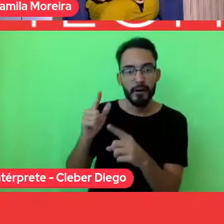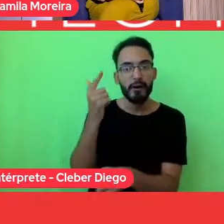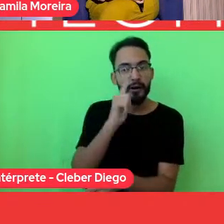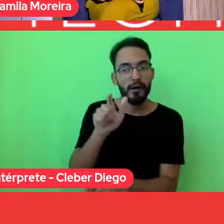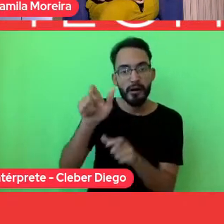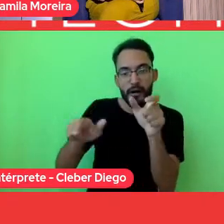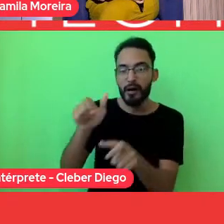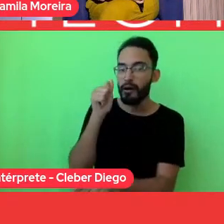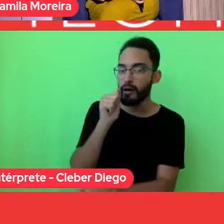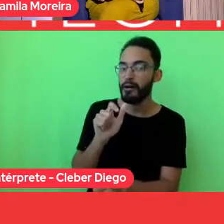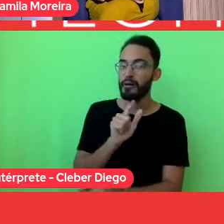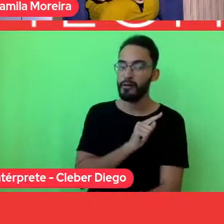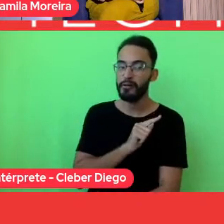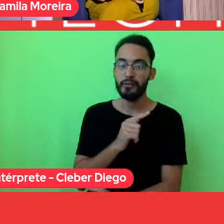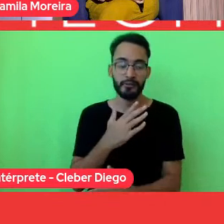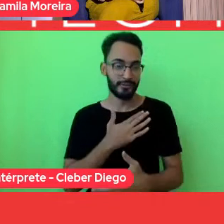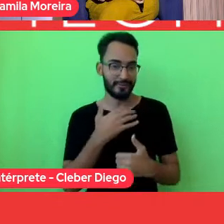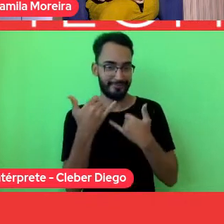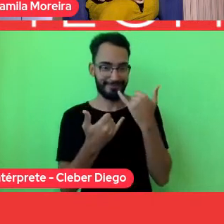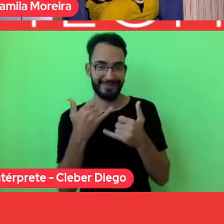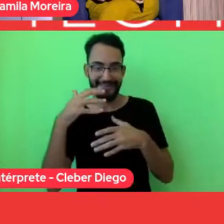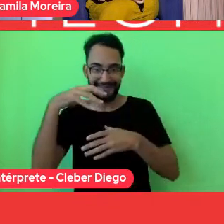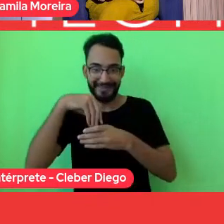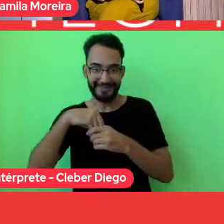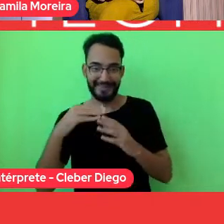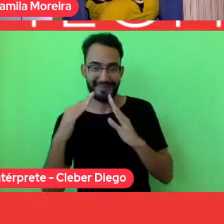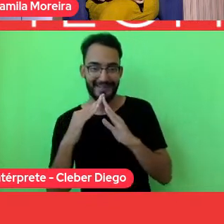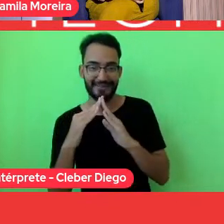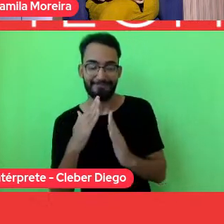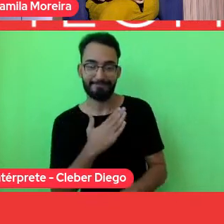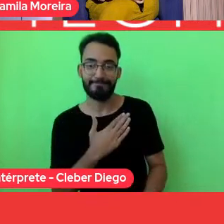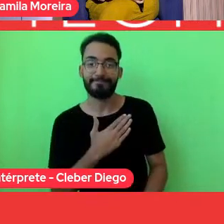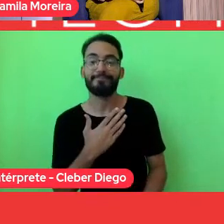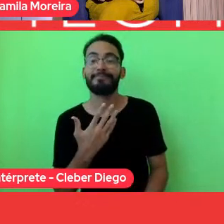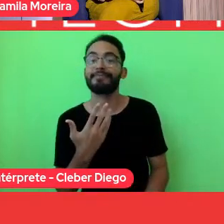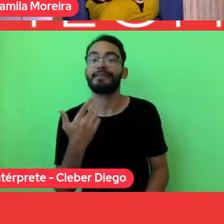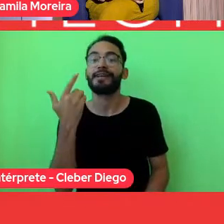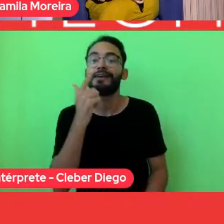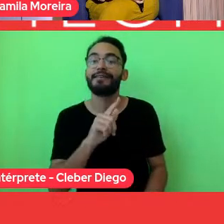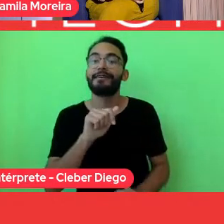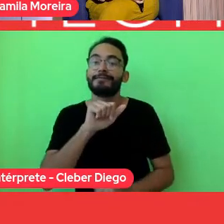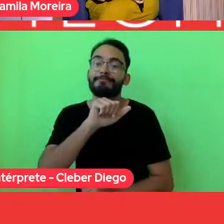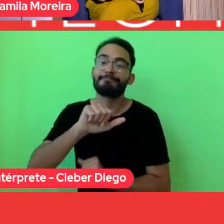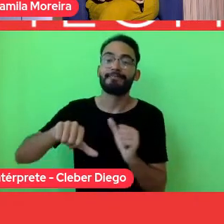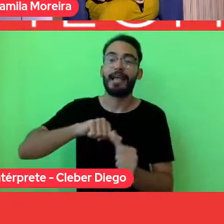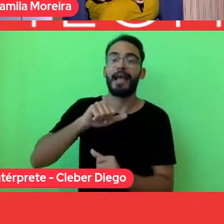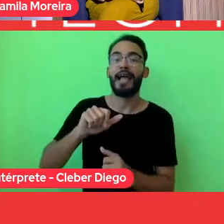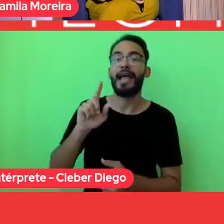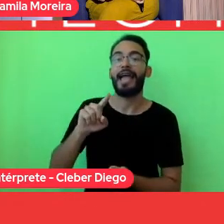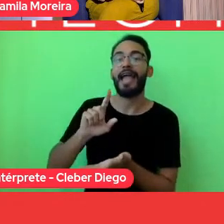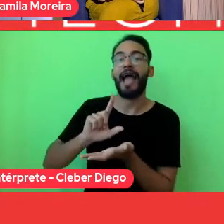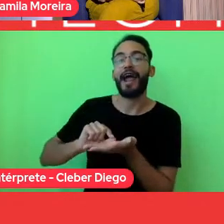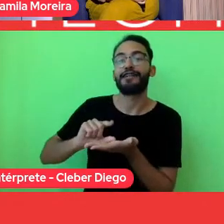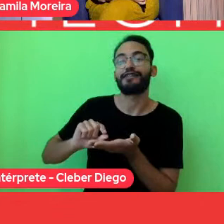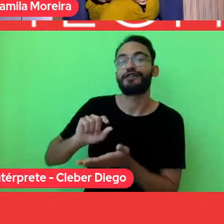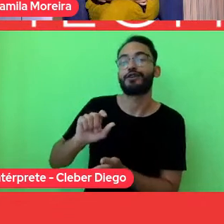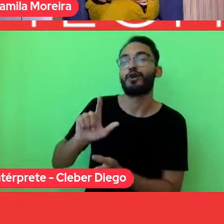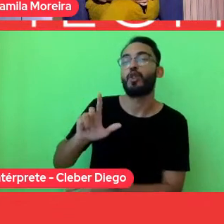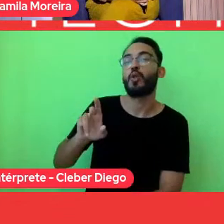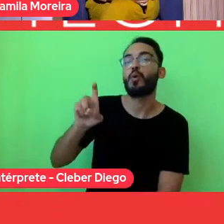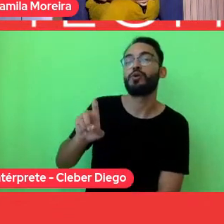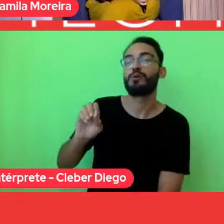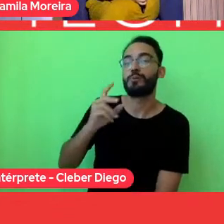brinco aqui em casa que eu virei um artigo de luxo. É tipo um caviar,